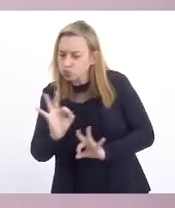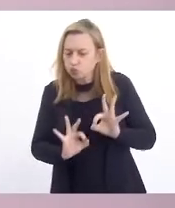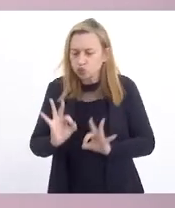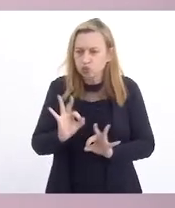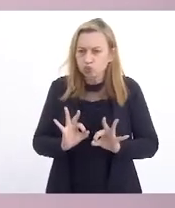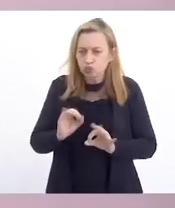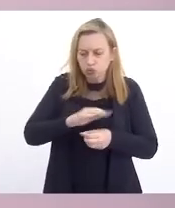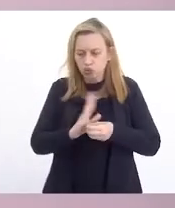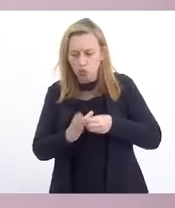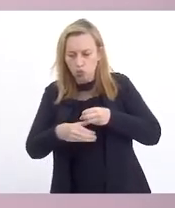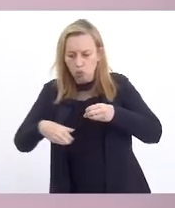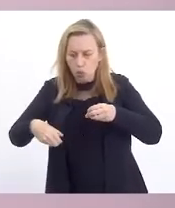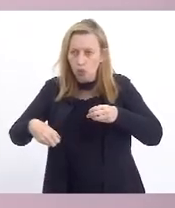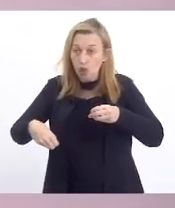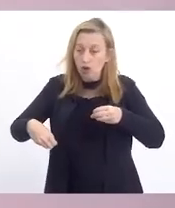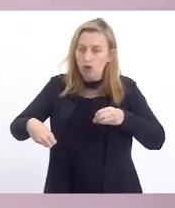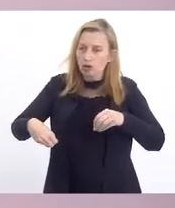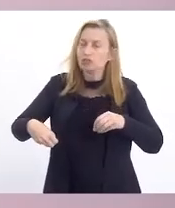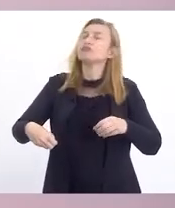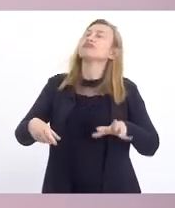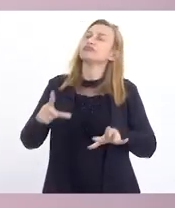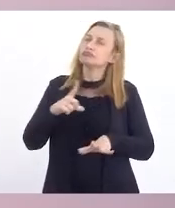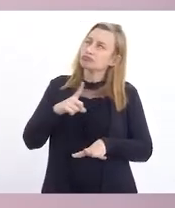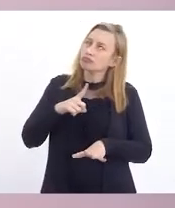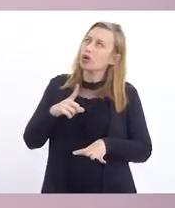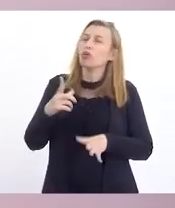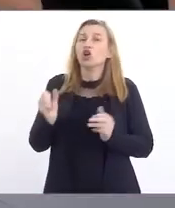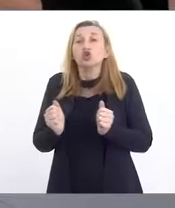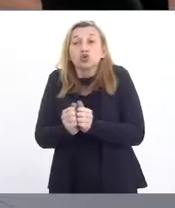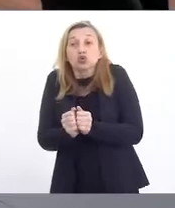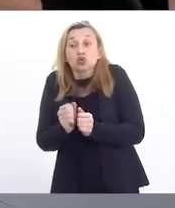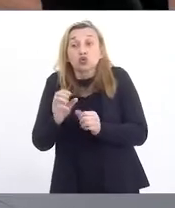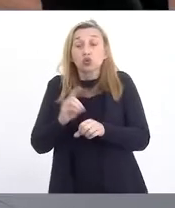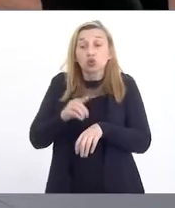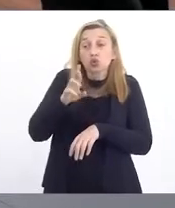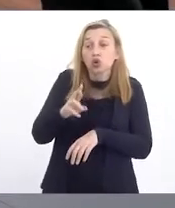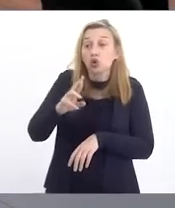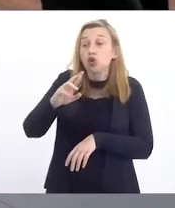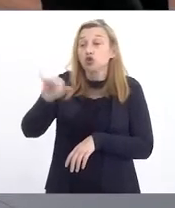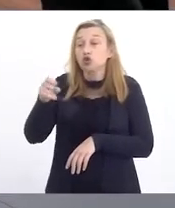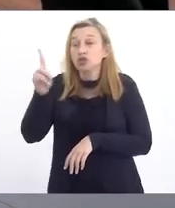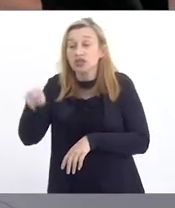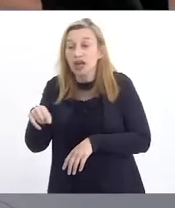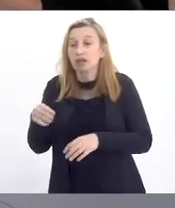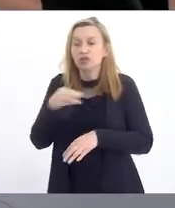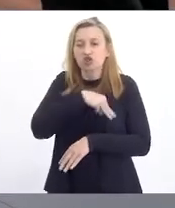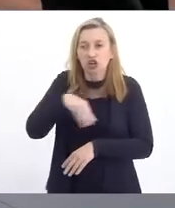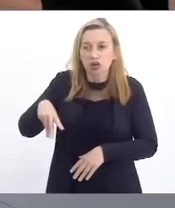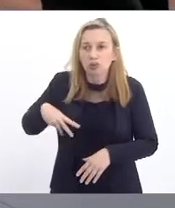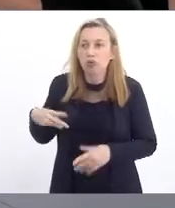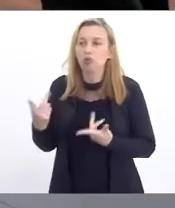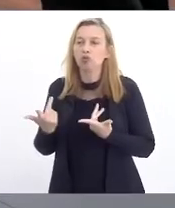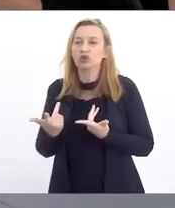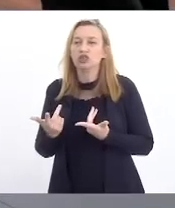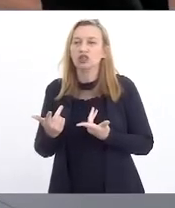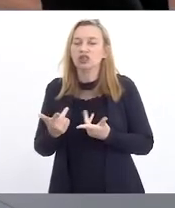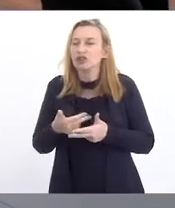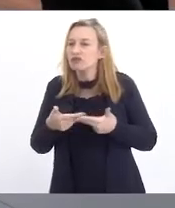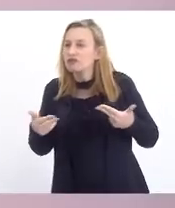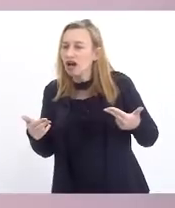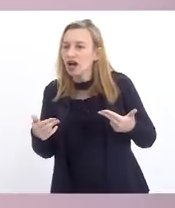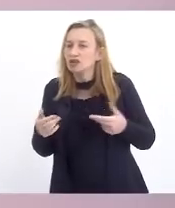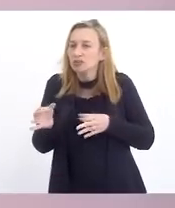de saneamento básico? A gente tem também, junto com o doutor José Alexandre, com o Ministério Público, a gente ajuizou ações civis públicas